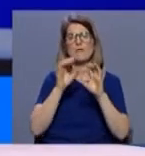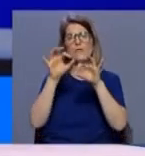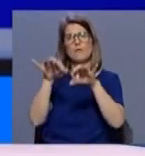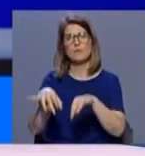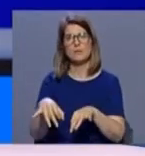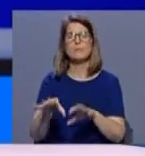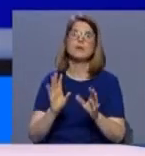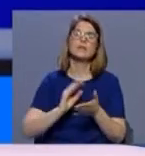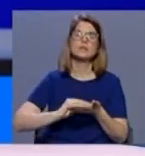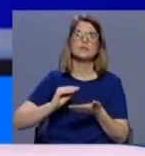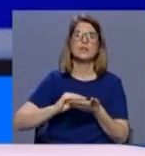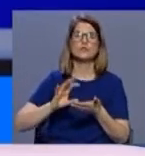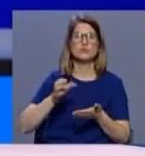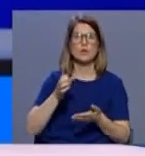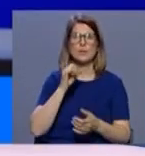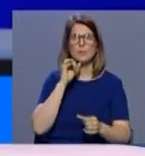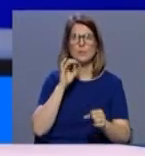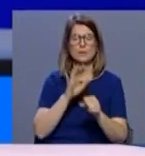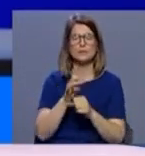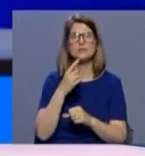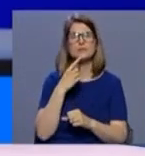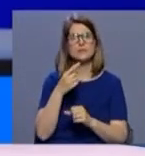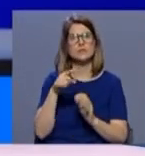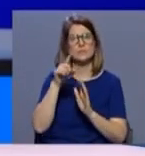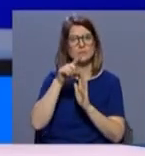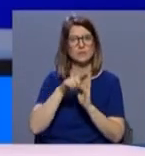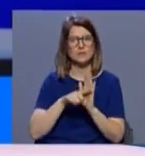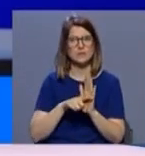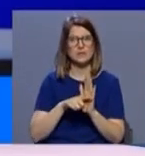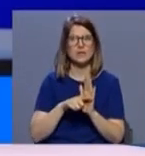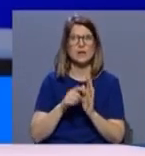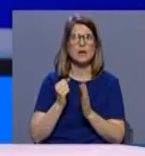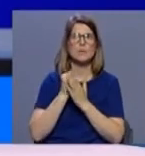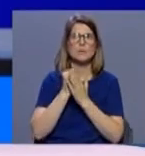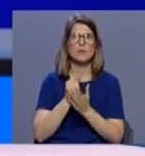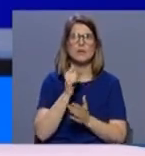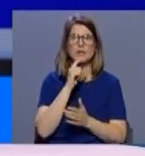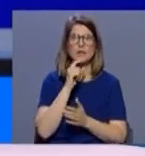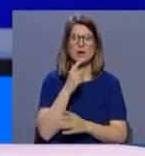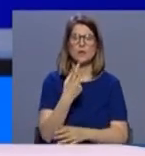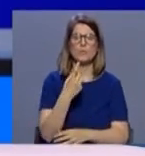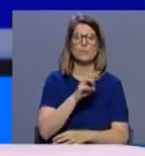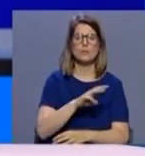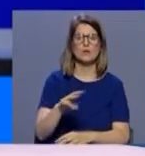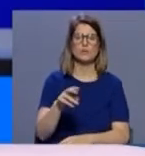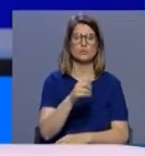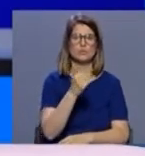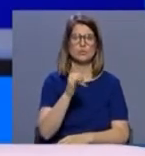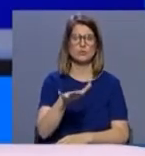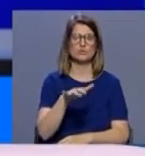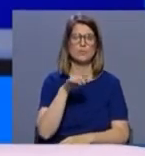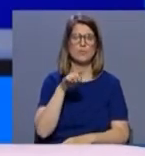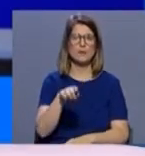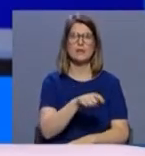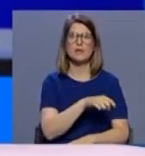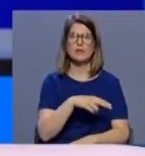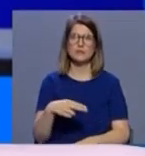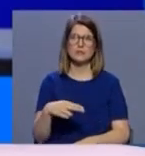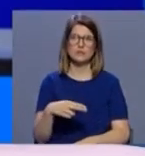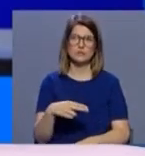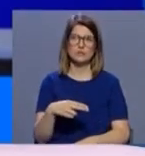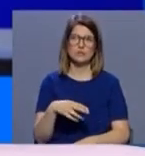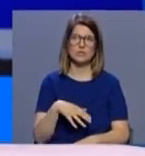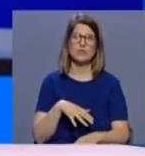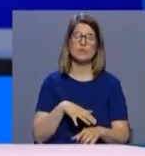o Secretário Regional do Mar diz que a medida já permite apoiar o setor em 1 milhão e 200 mil euros e tem impacto nos meses